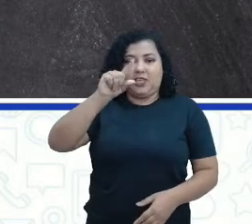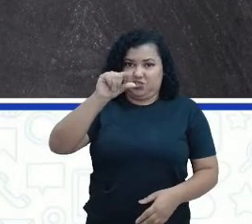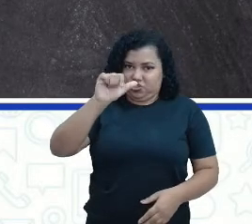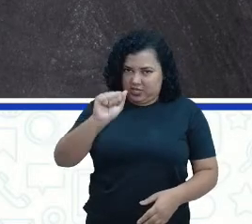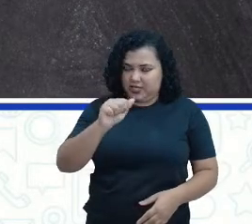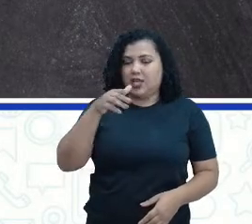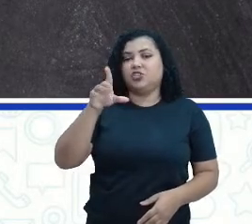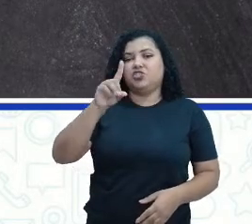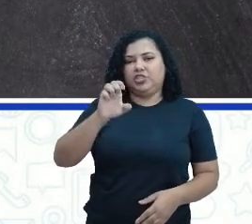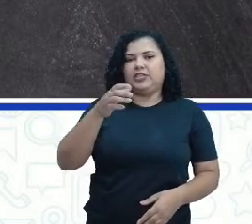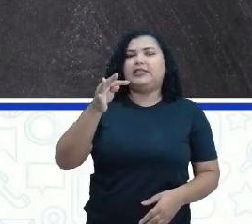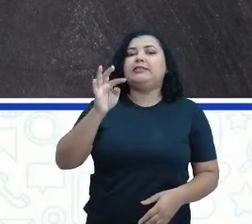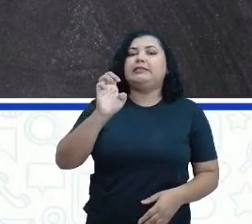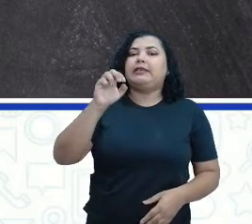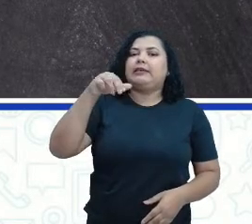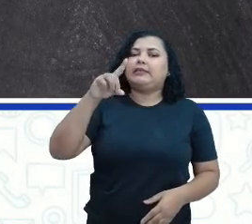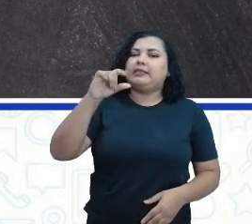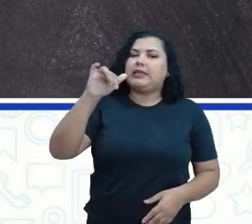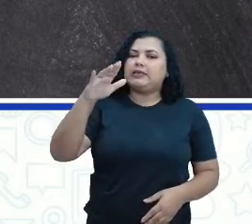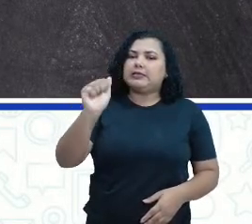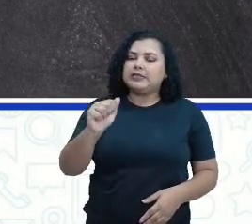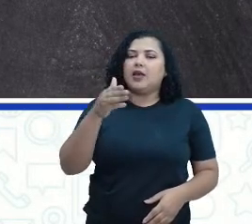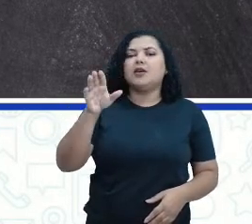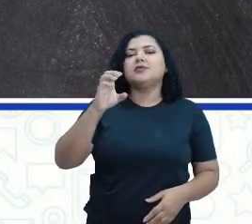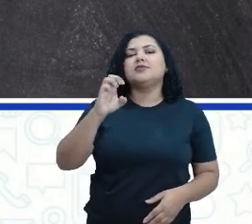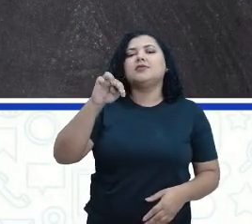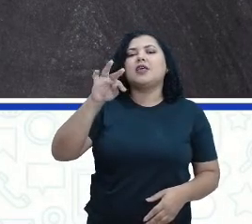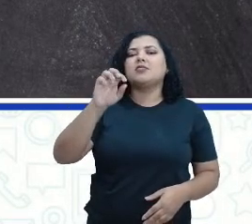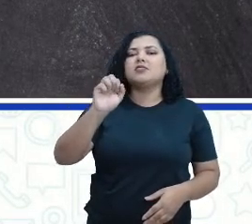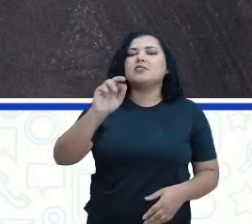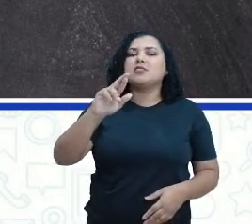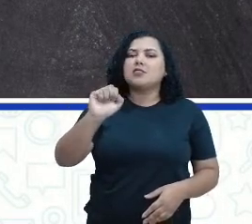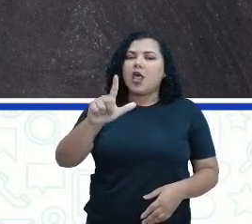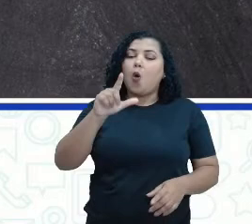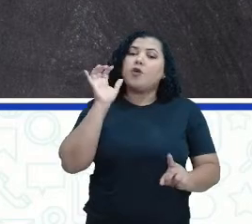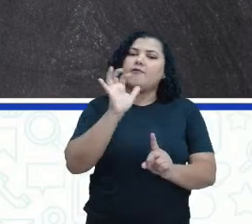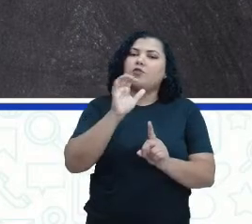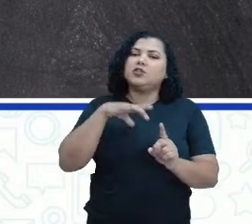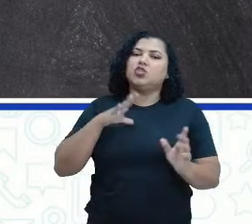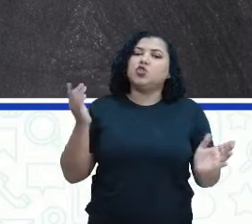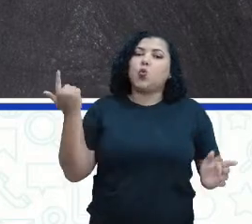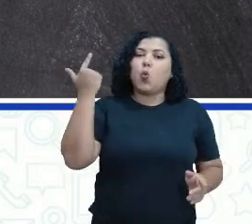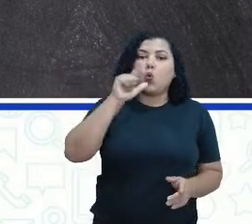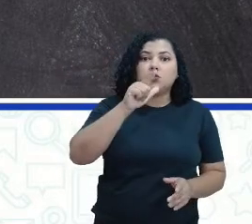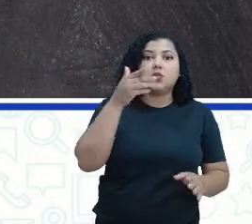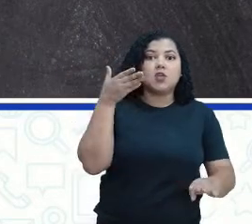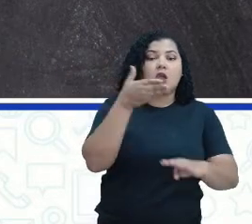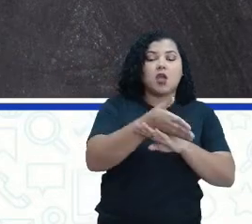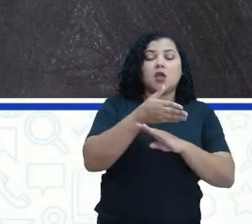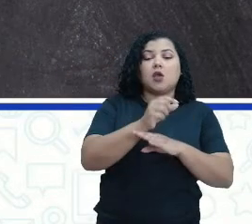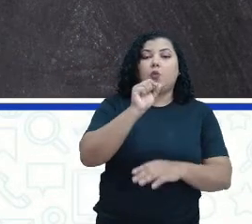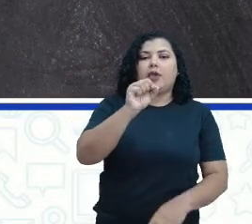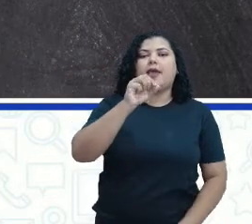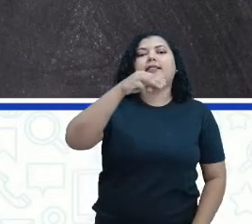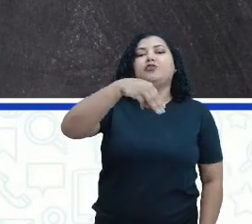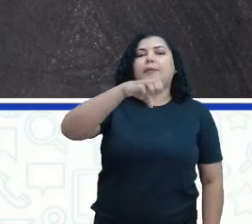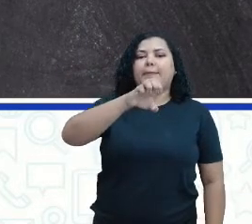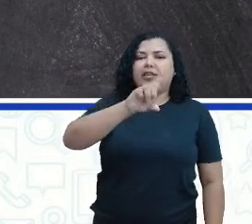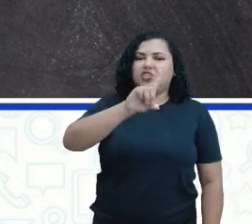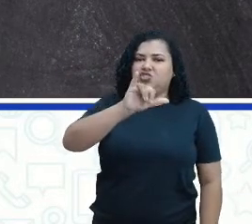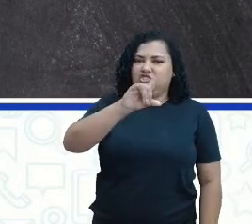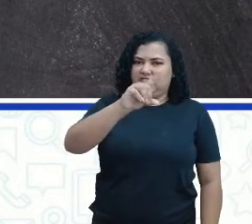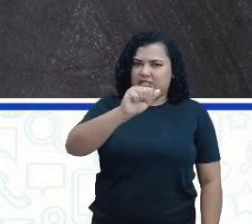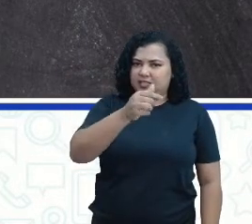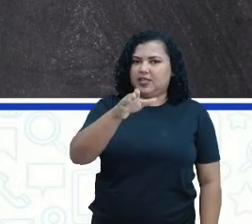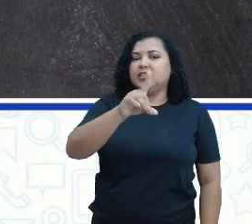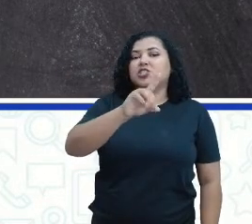a gente chega nas chamadas medidas de dispersão. As medidas de dispersão, elas, além de estar trazendo informações